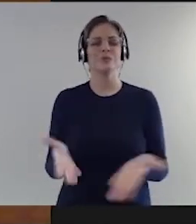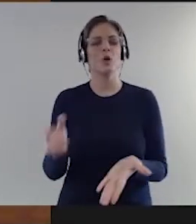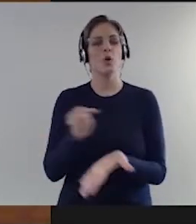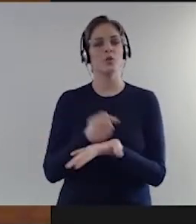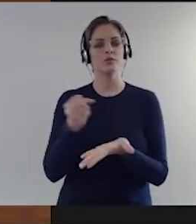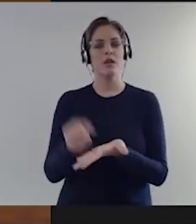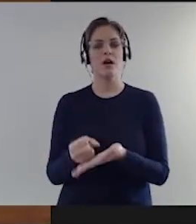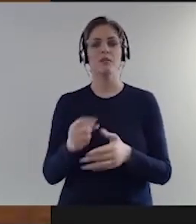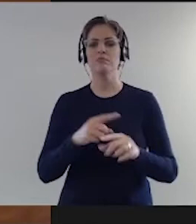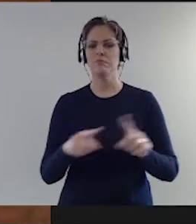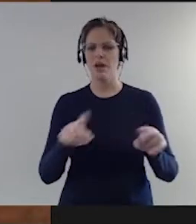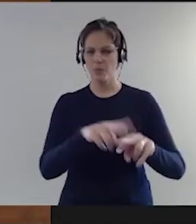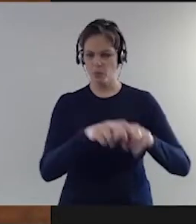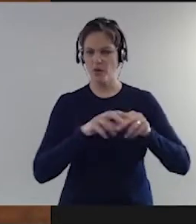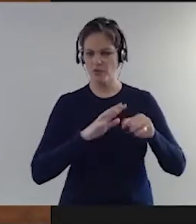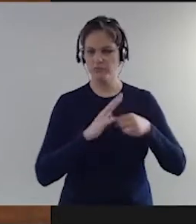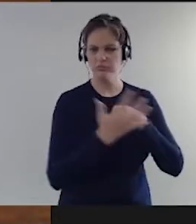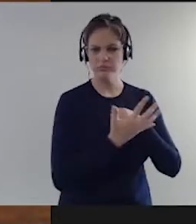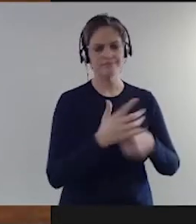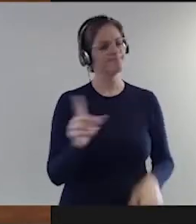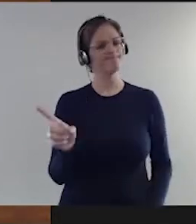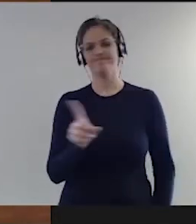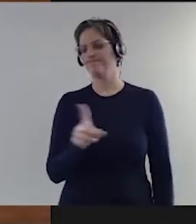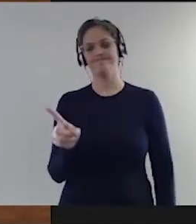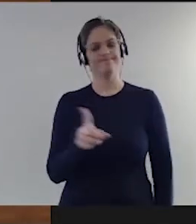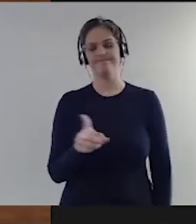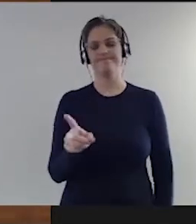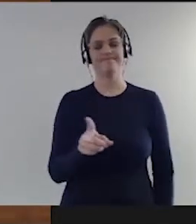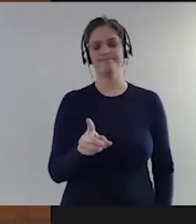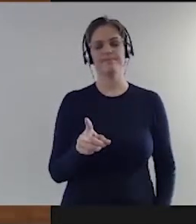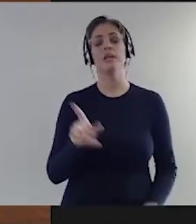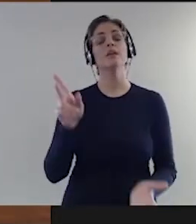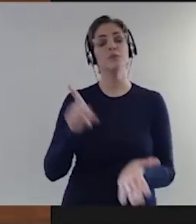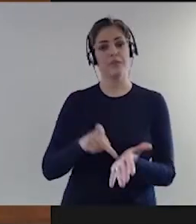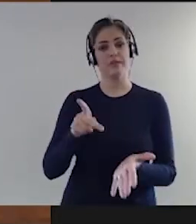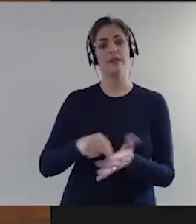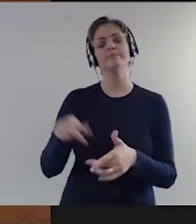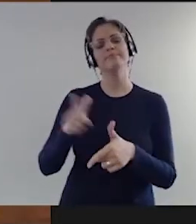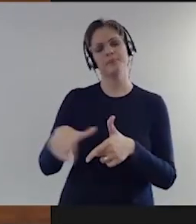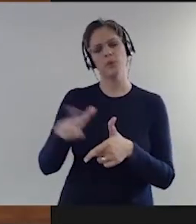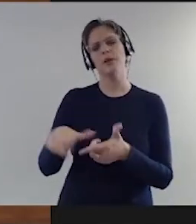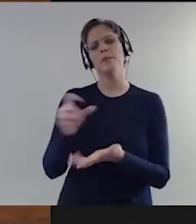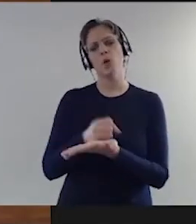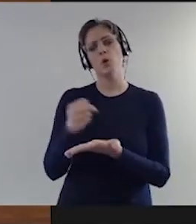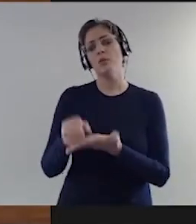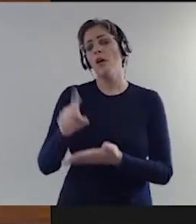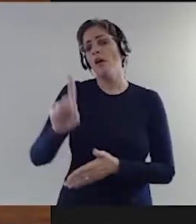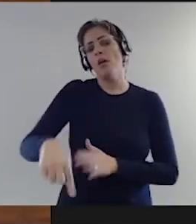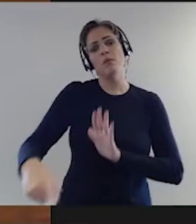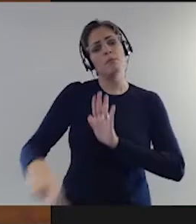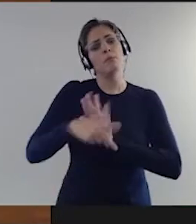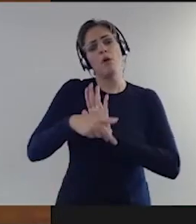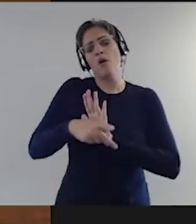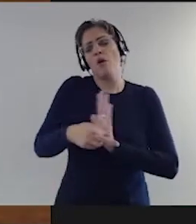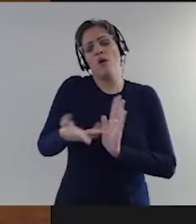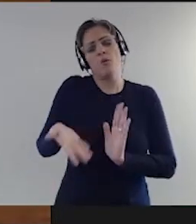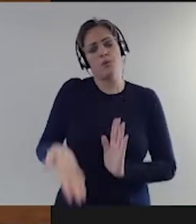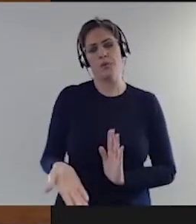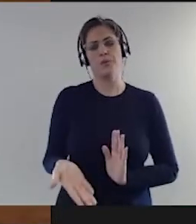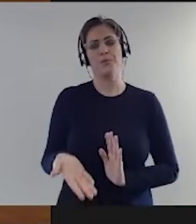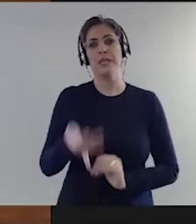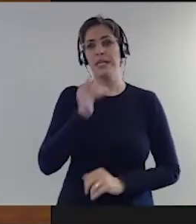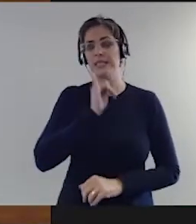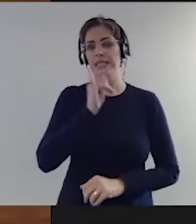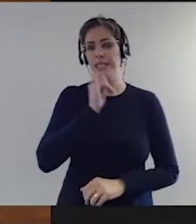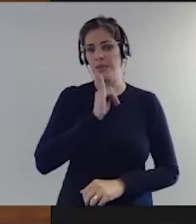não vem com a pandemia. A questão da crise do contrato é algo inerente a uma primeira questão